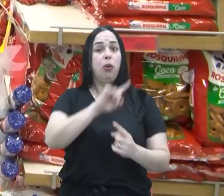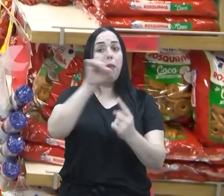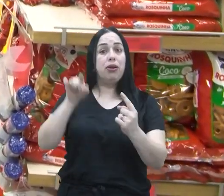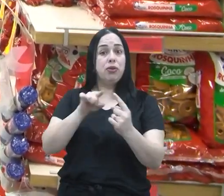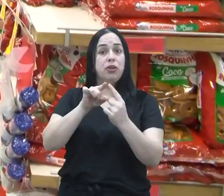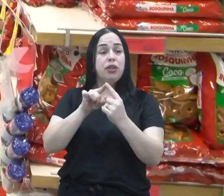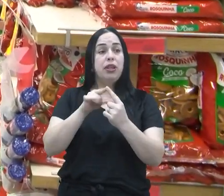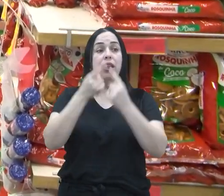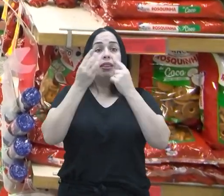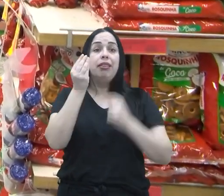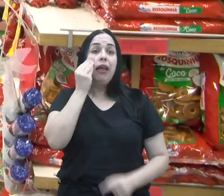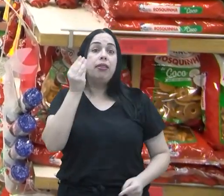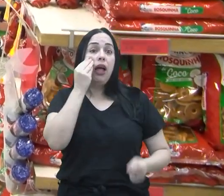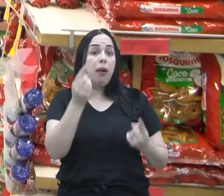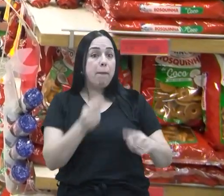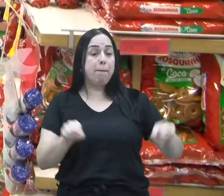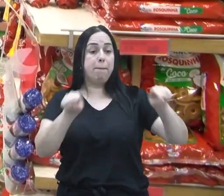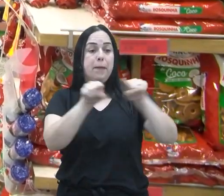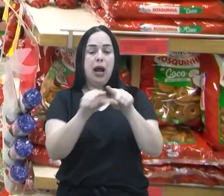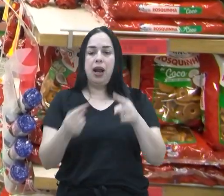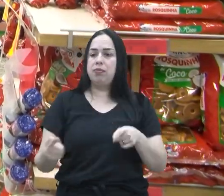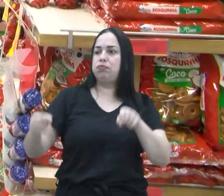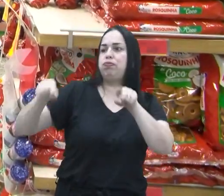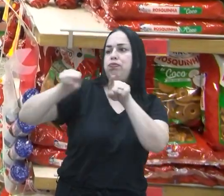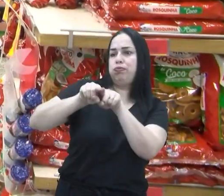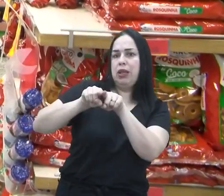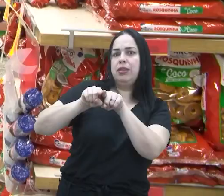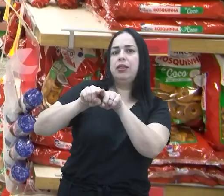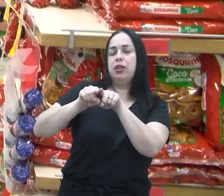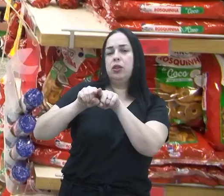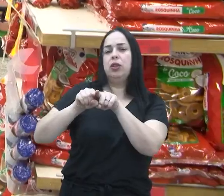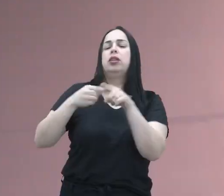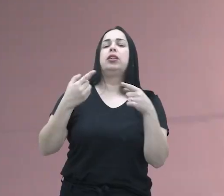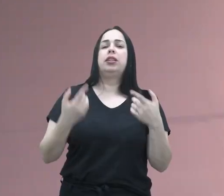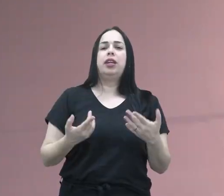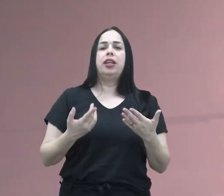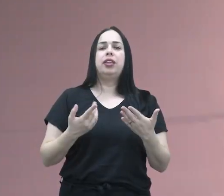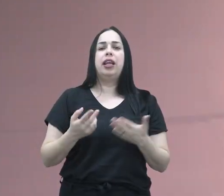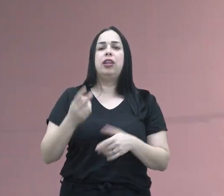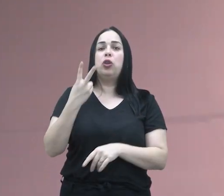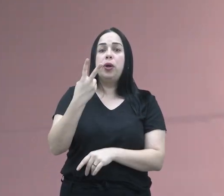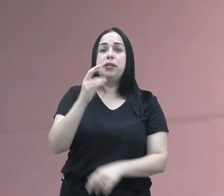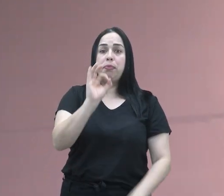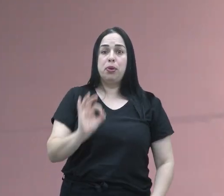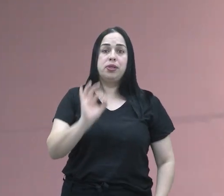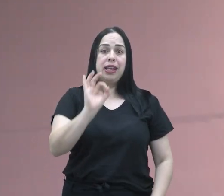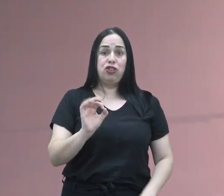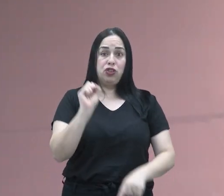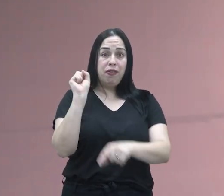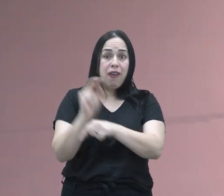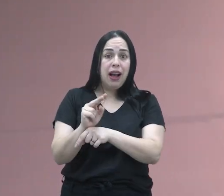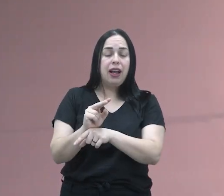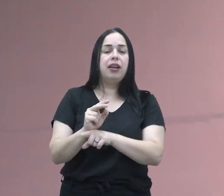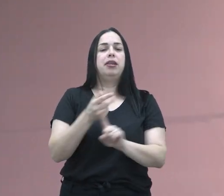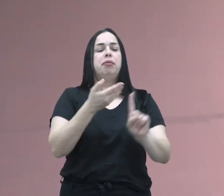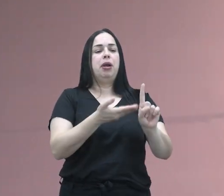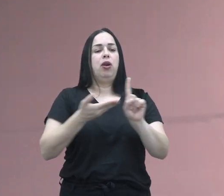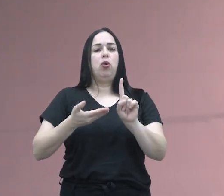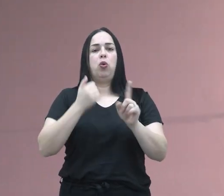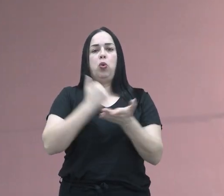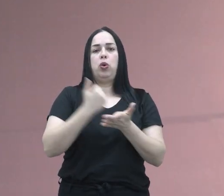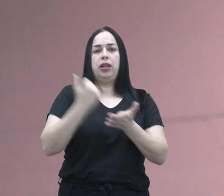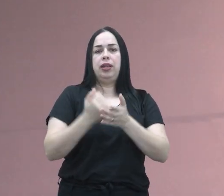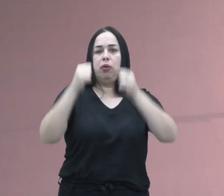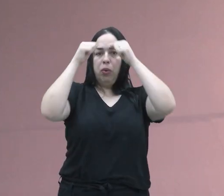trabalho. A ideia é firmar convênios com entidades públicas ou privadas, que devem destinar 2% de suas vagas